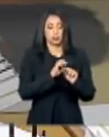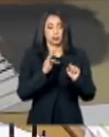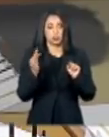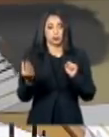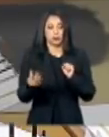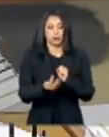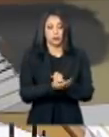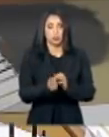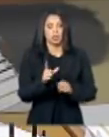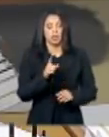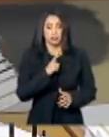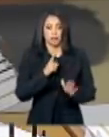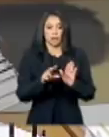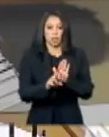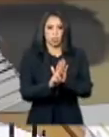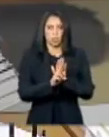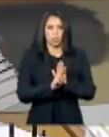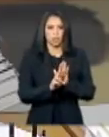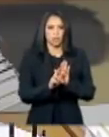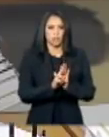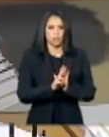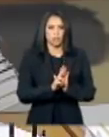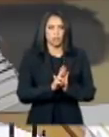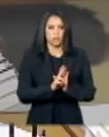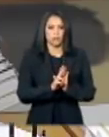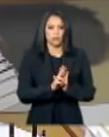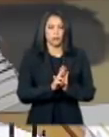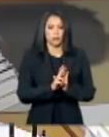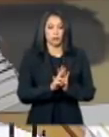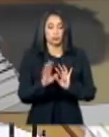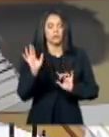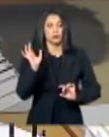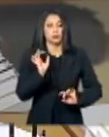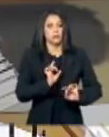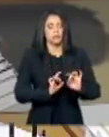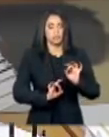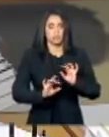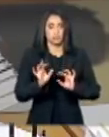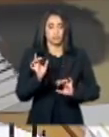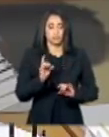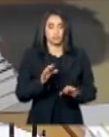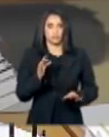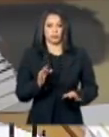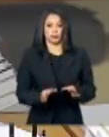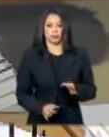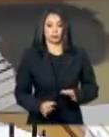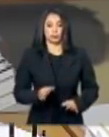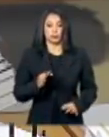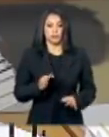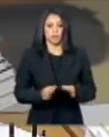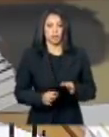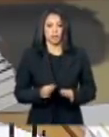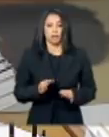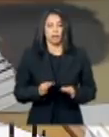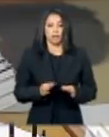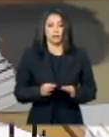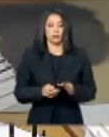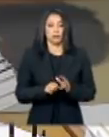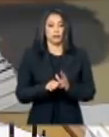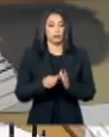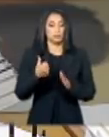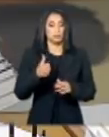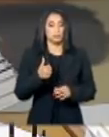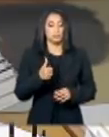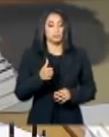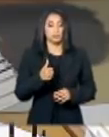estrito âmbito estrito do recurso extraordinário julgasse pela vez primeira em